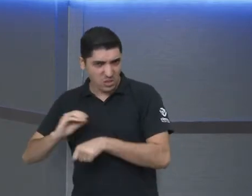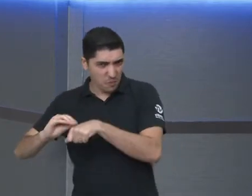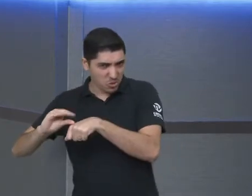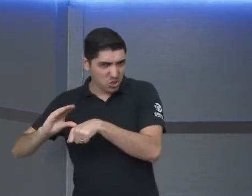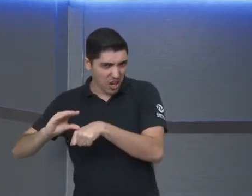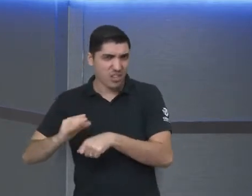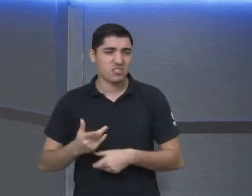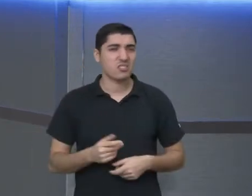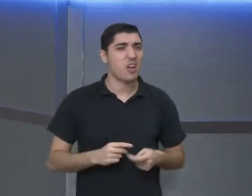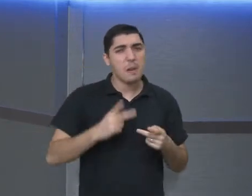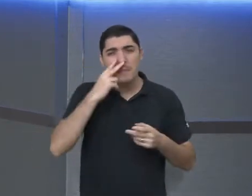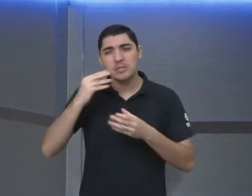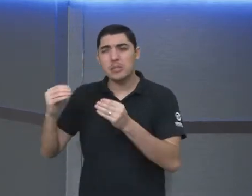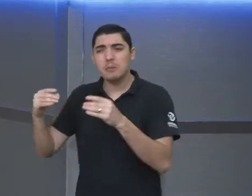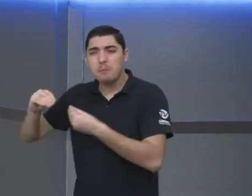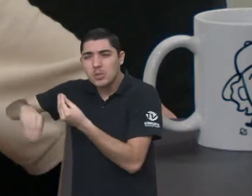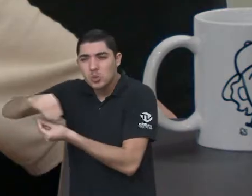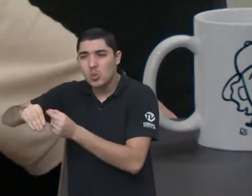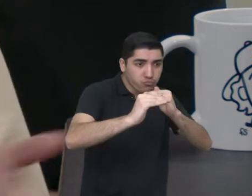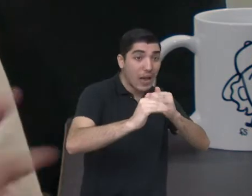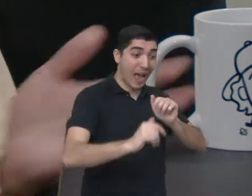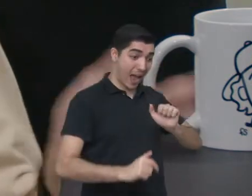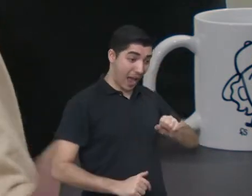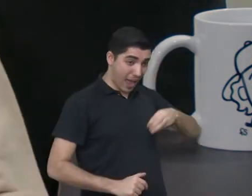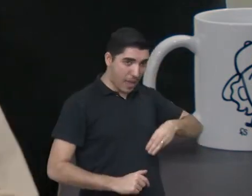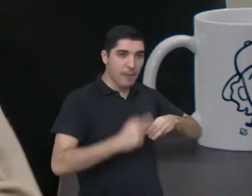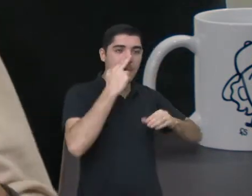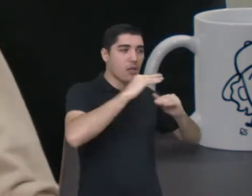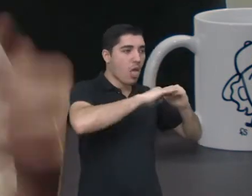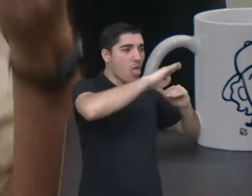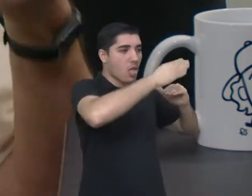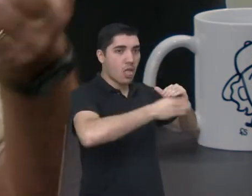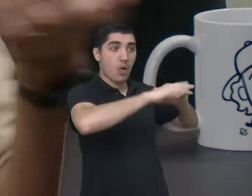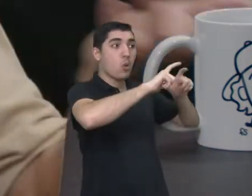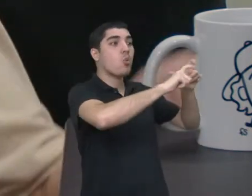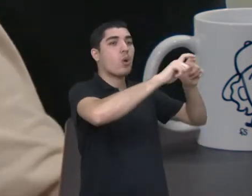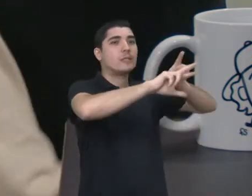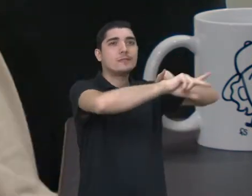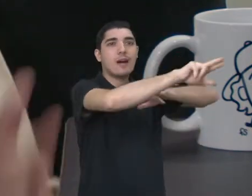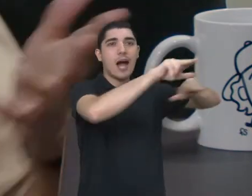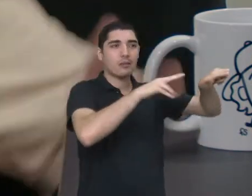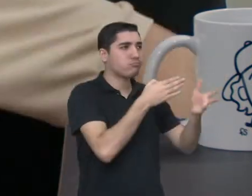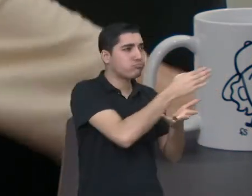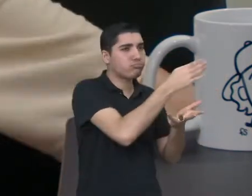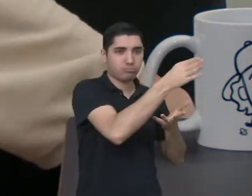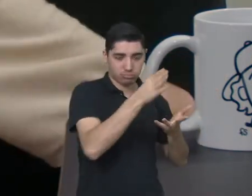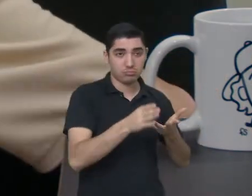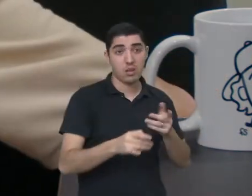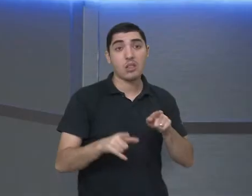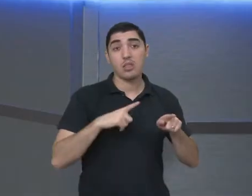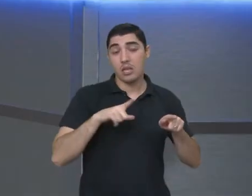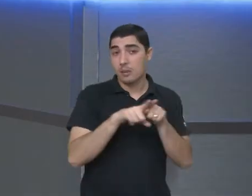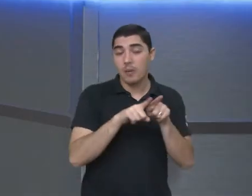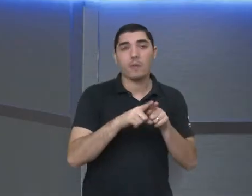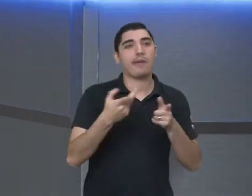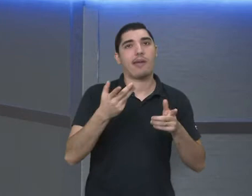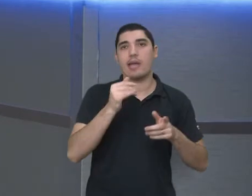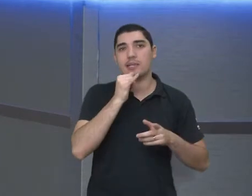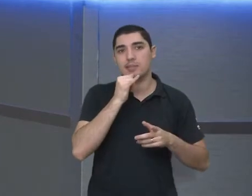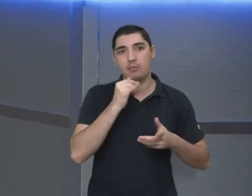lá conversar com o pessoal, então eu peguei e fui e me contrataram para ser o primeiro locutor da TV Rodoviária de São José dos Campos. A hora que